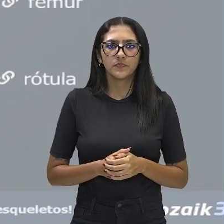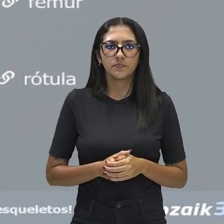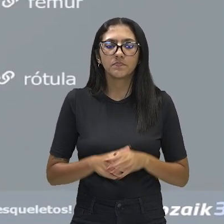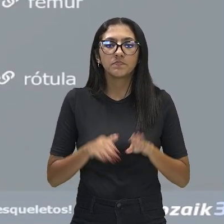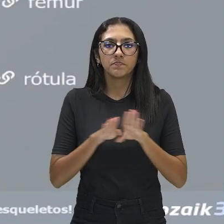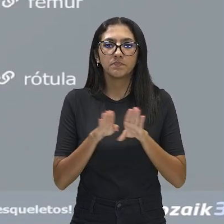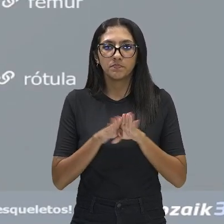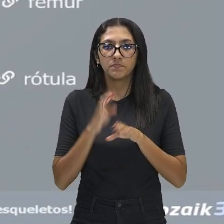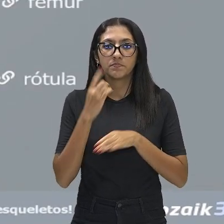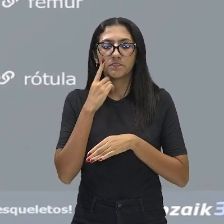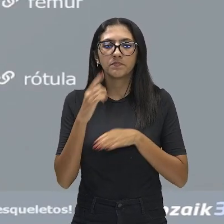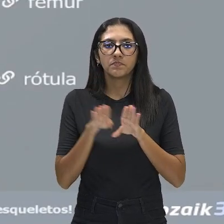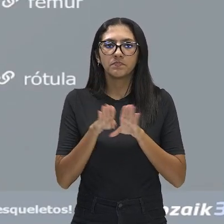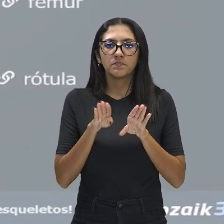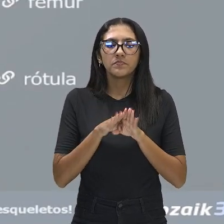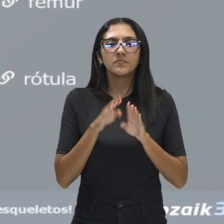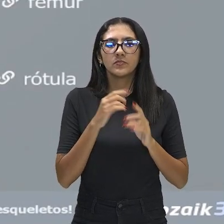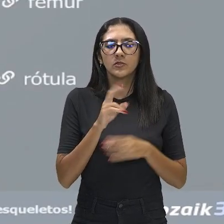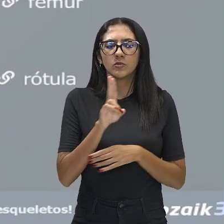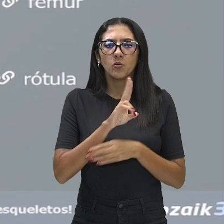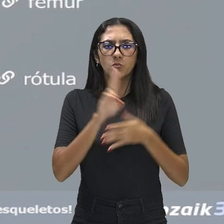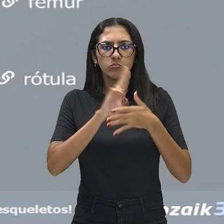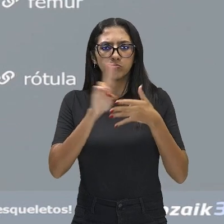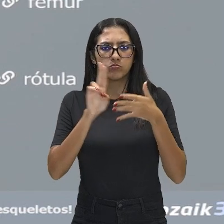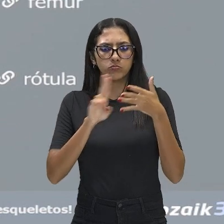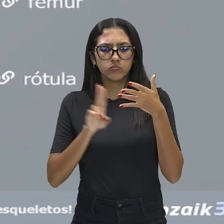conseguimos ver o nosso